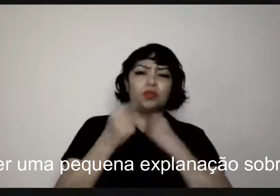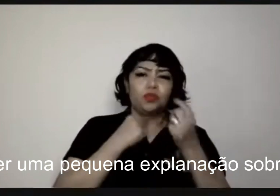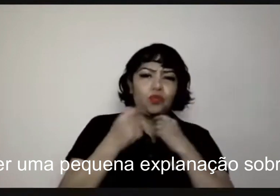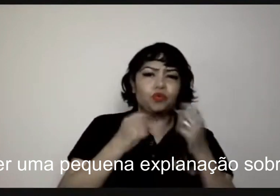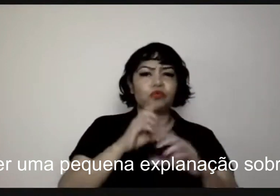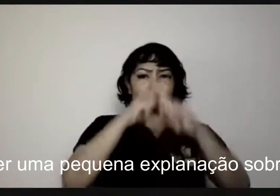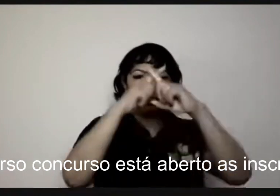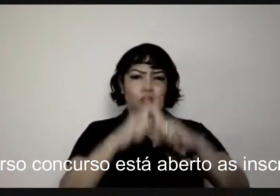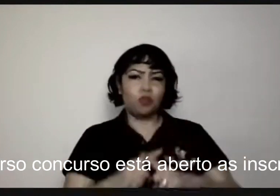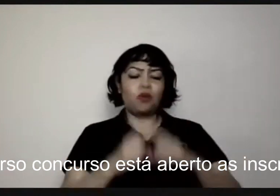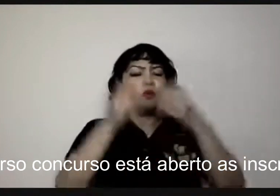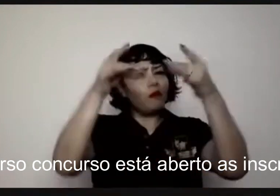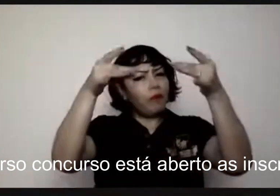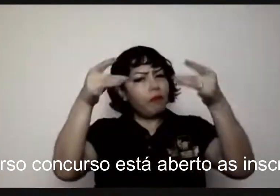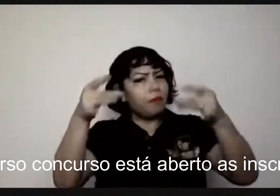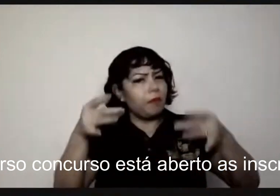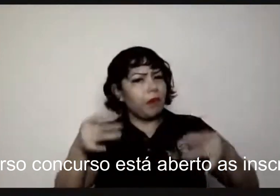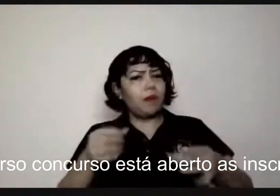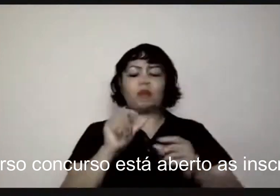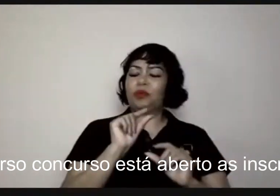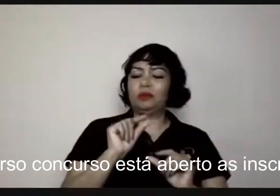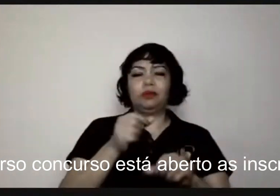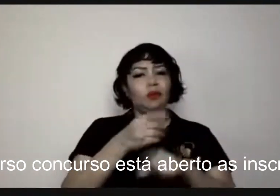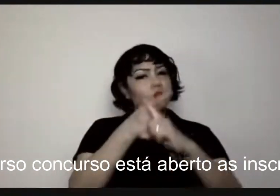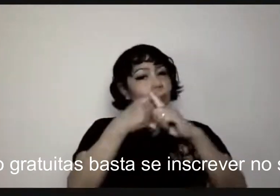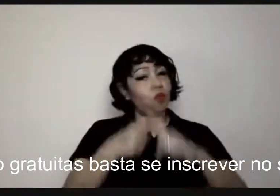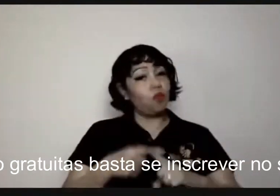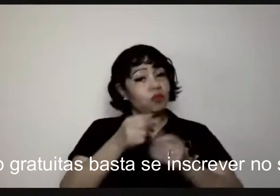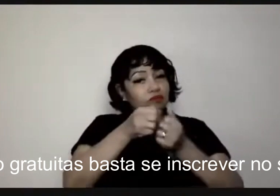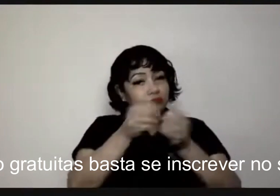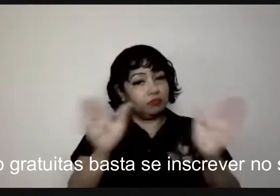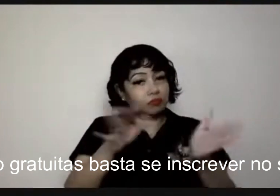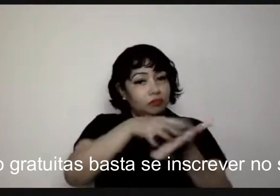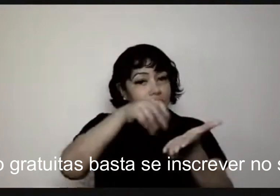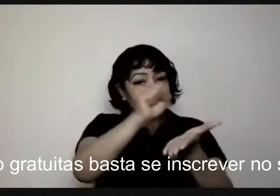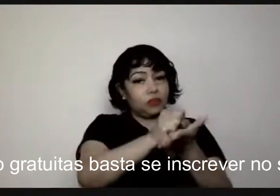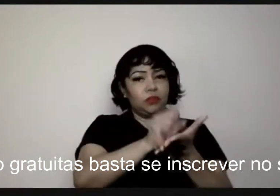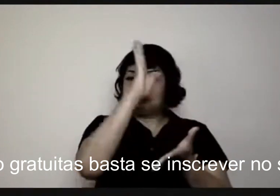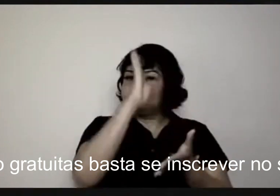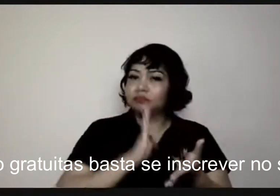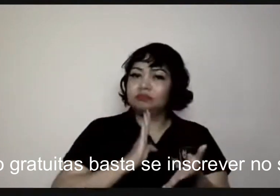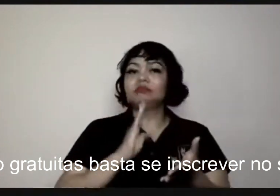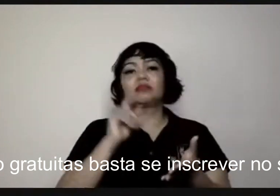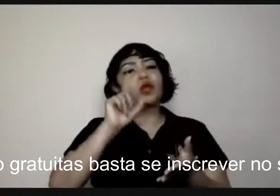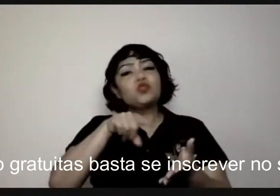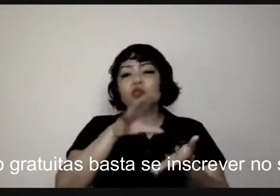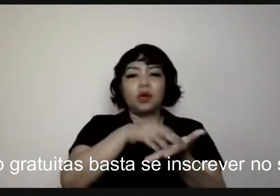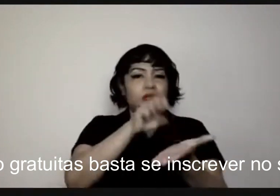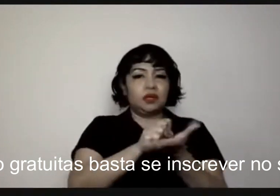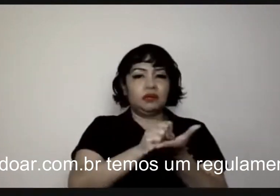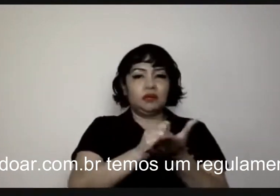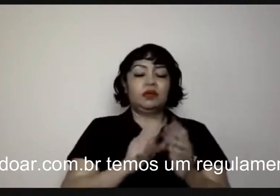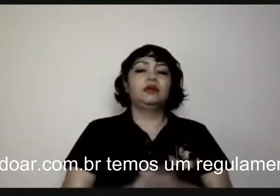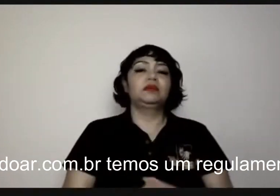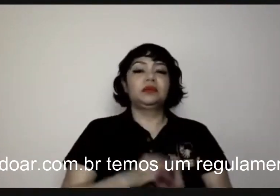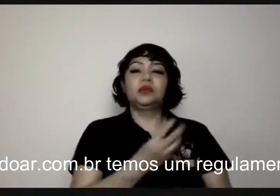pequena explanação sobre o concurso. O concurso está aberto, as inscrições são gratuitas. Basta se inscrever no